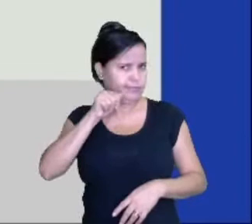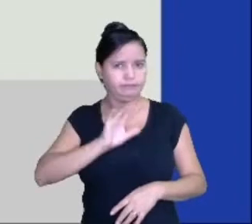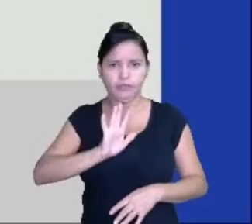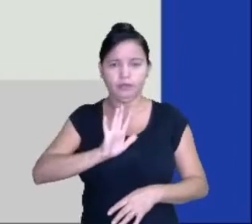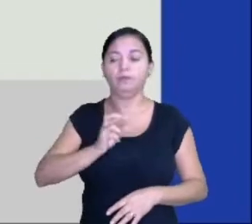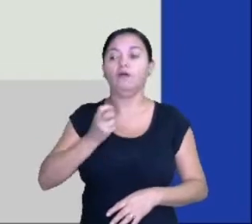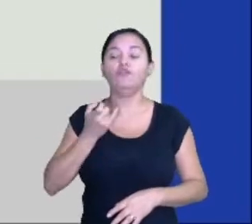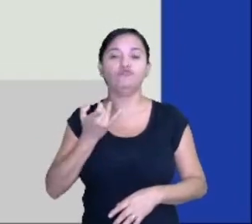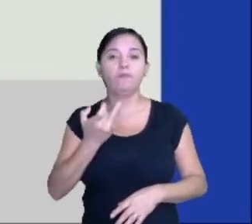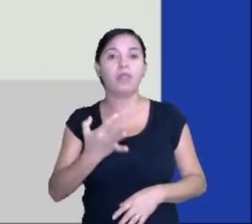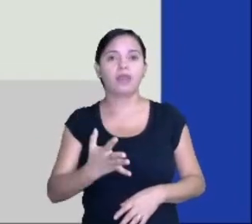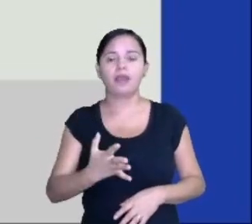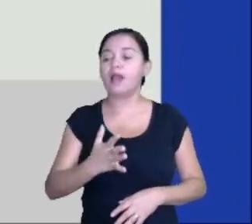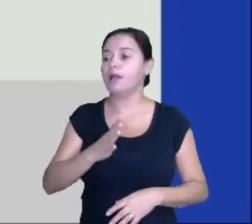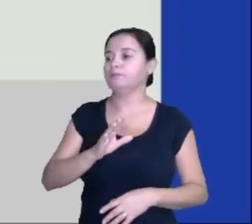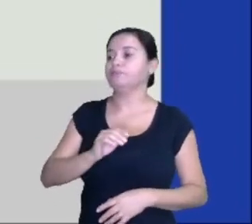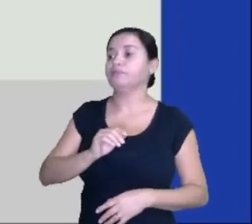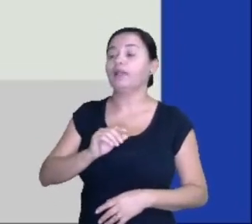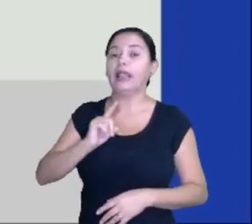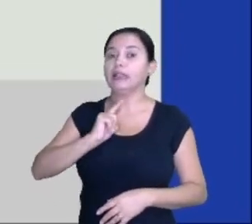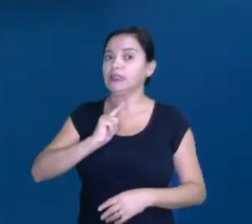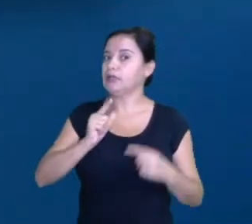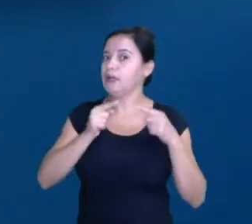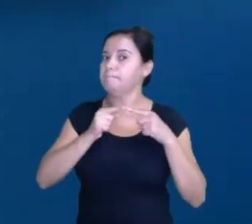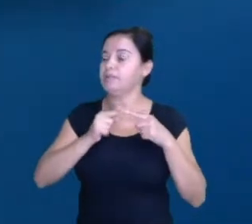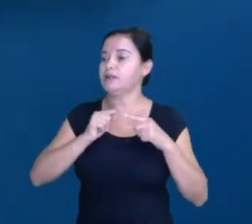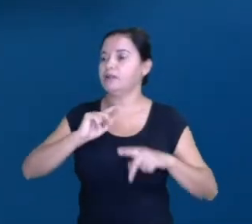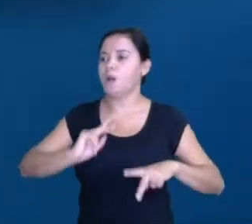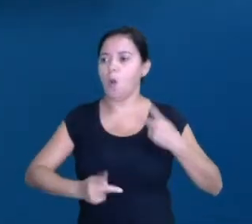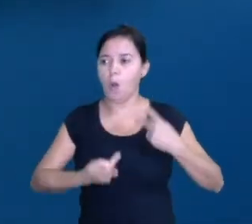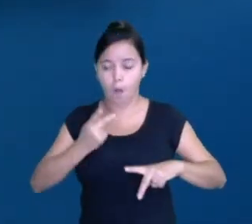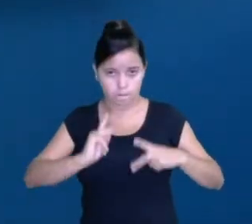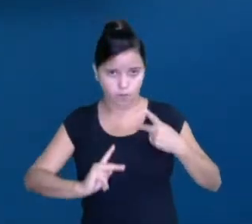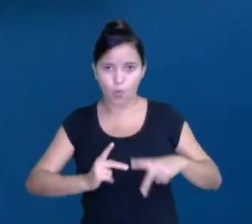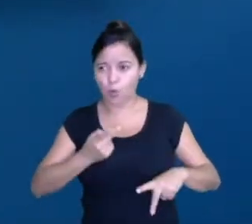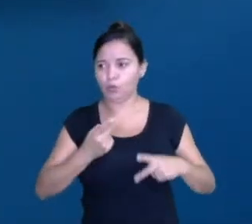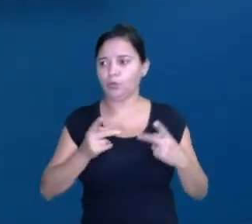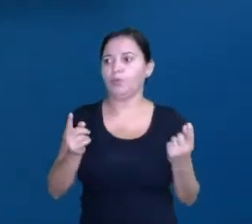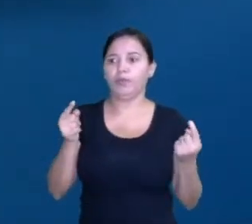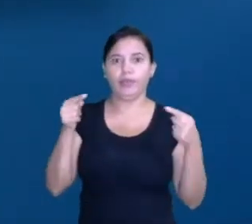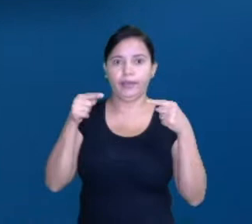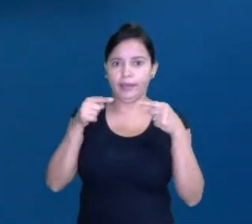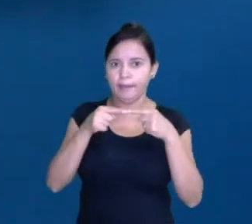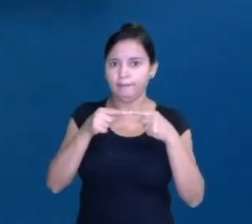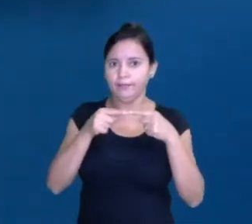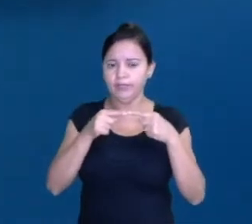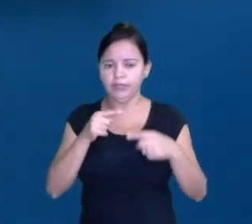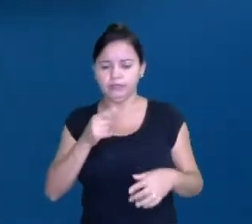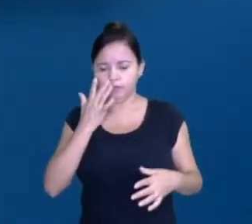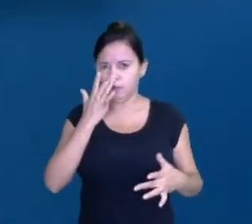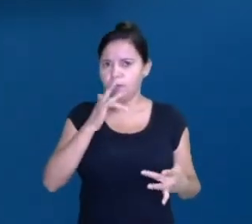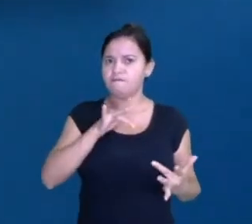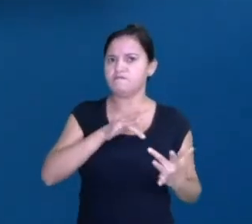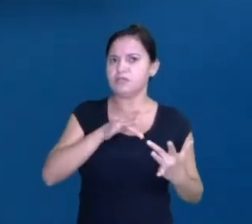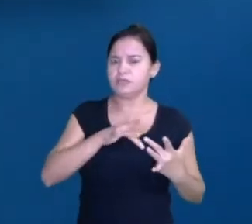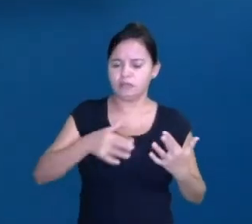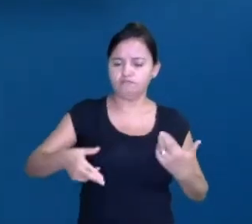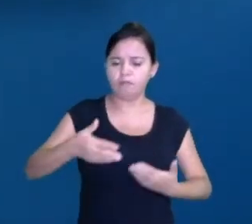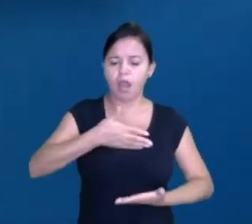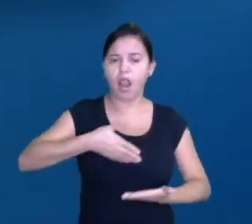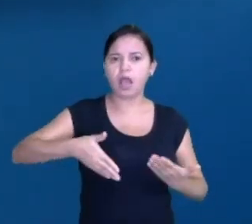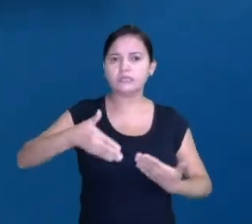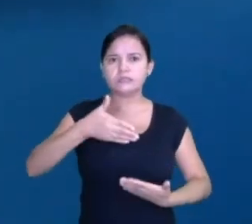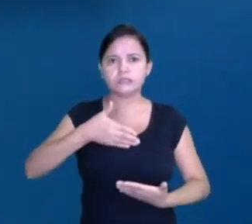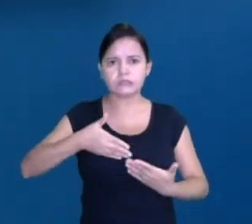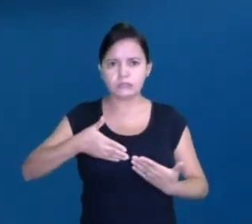dele porque ele é um hormônio que a gente chama de hormônios gonadotróficos. Por quê? Porque ele tem uma afinidade, ele vai ter uma relação íntima. Ele